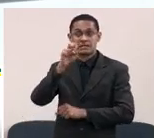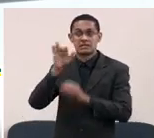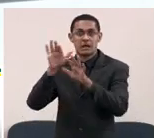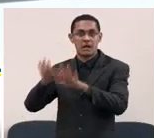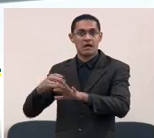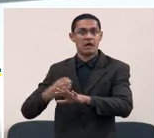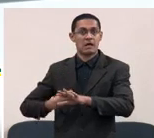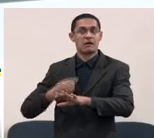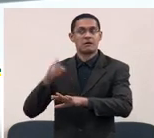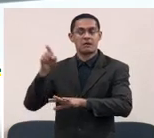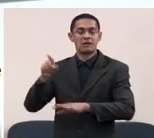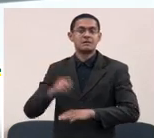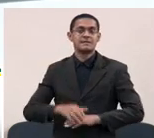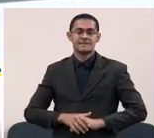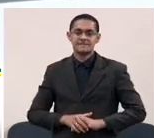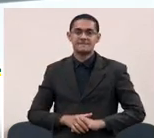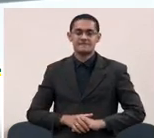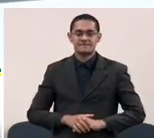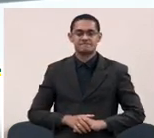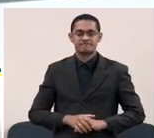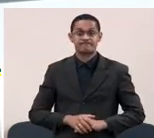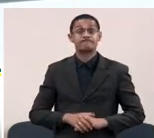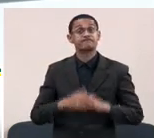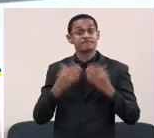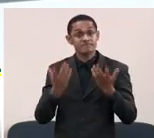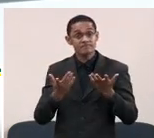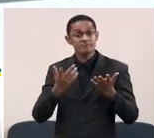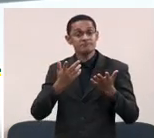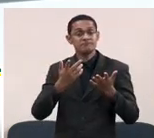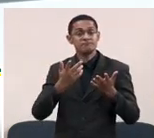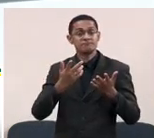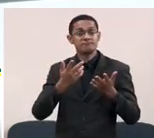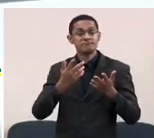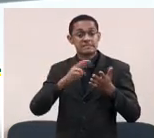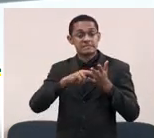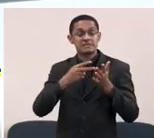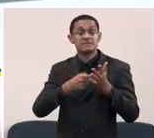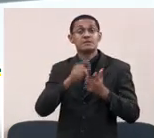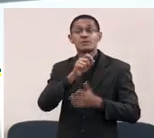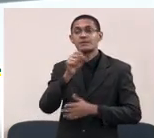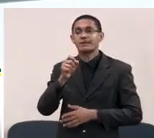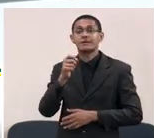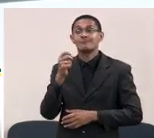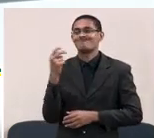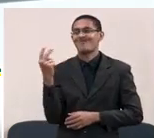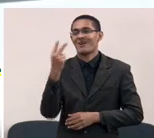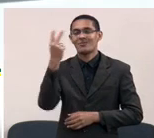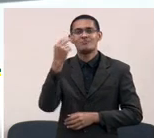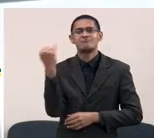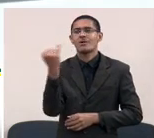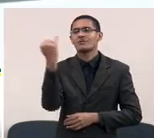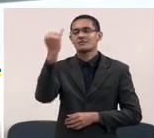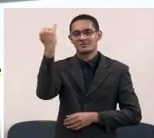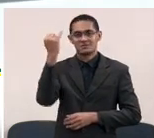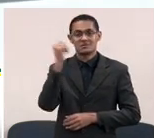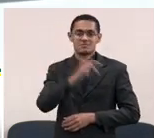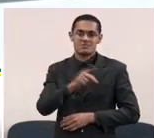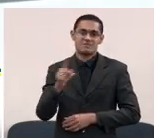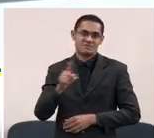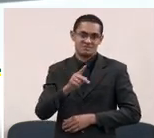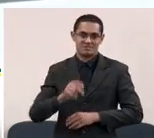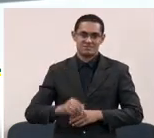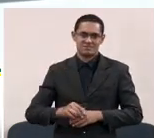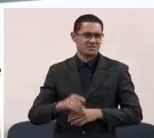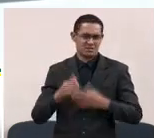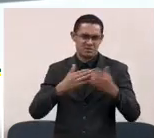Enfim. Isso demonstra o valor que tem um professor para todos nós, né, gente? Eu acho que toda homenagem ainda é pouco